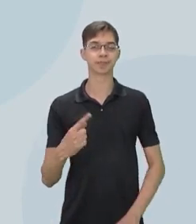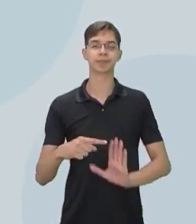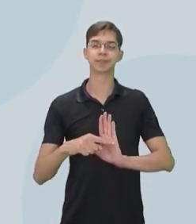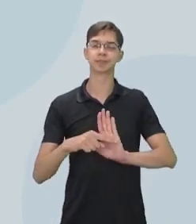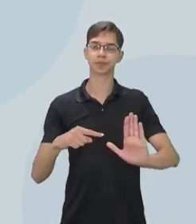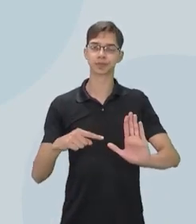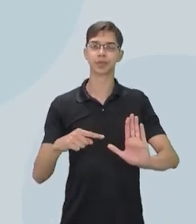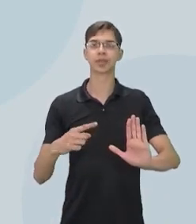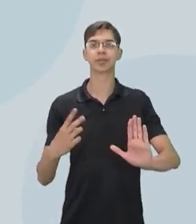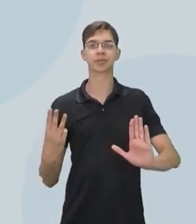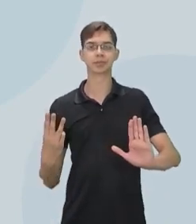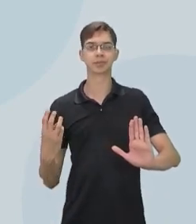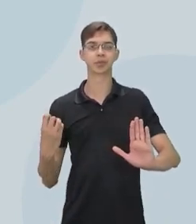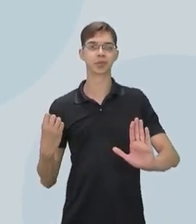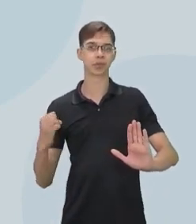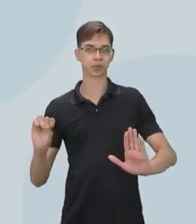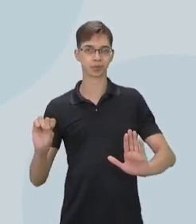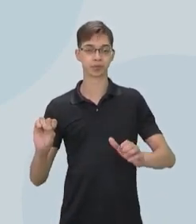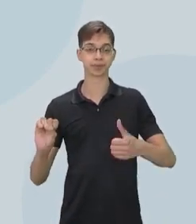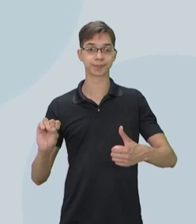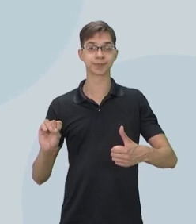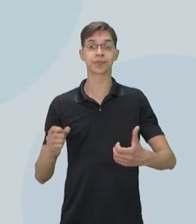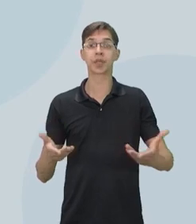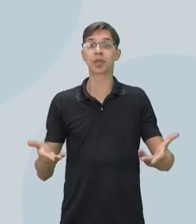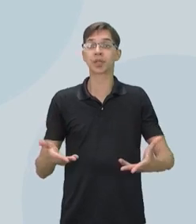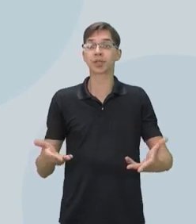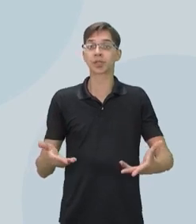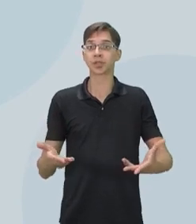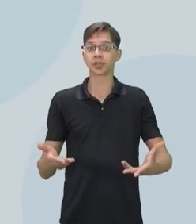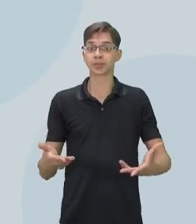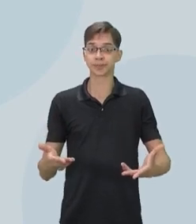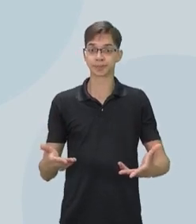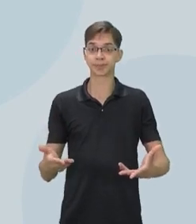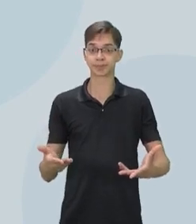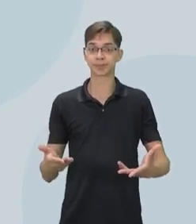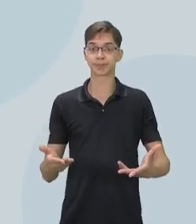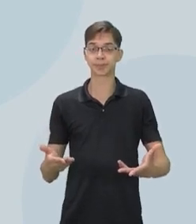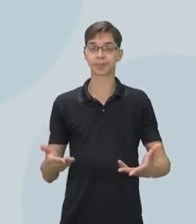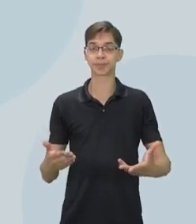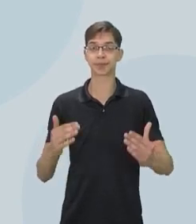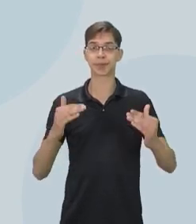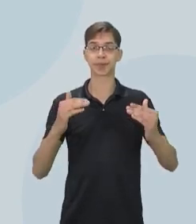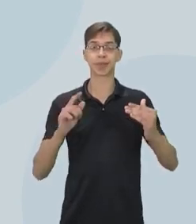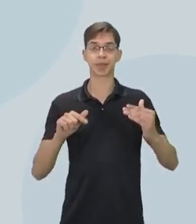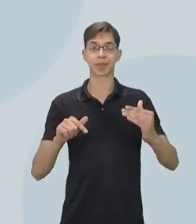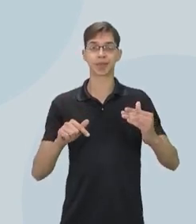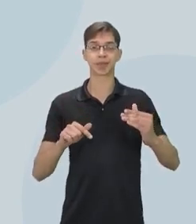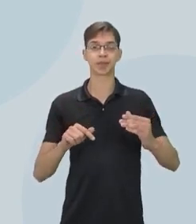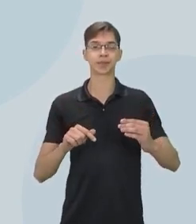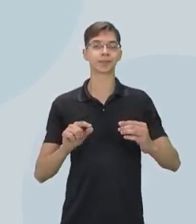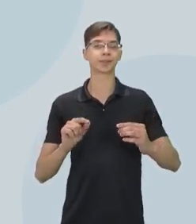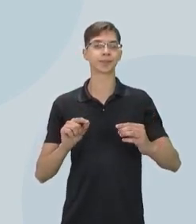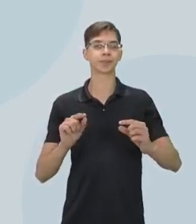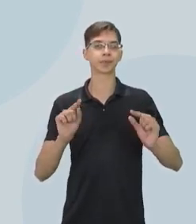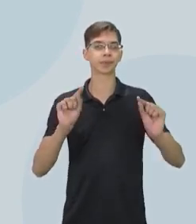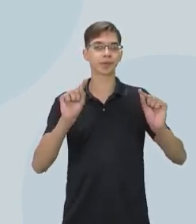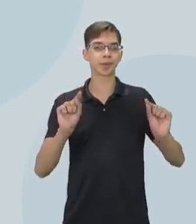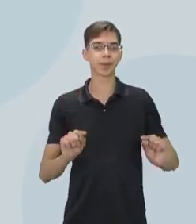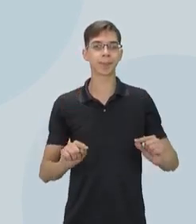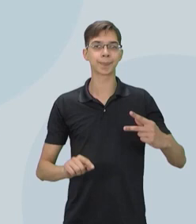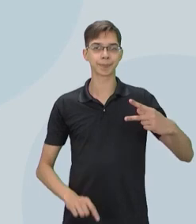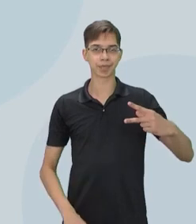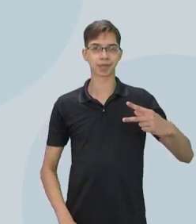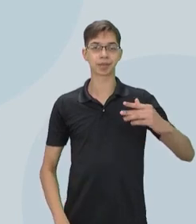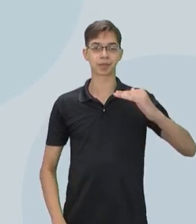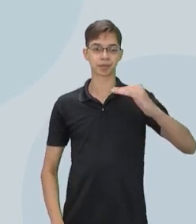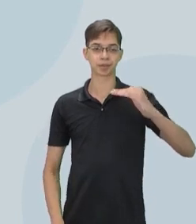O próximo, eu vou pegar de baixo, a linha de baixo da P com a primeira coluna